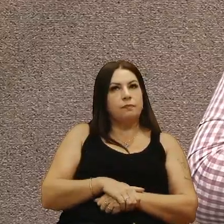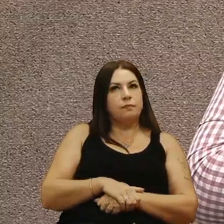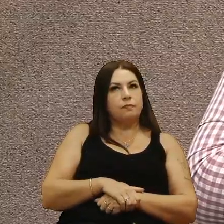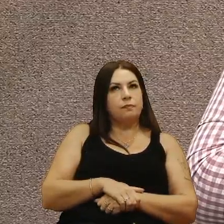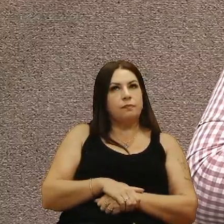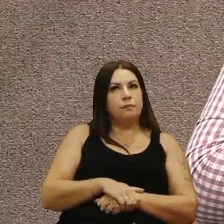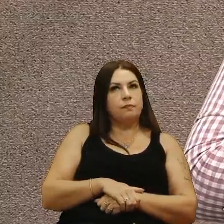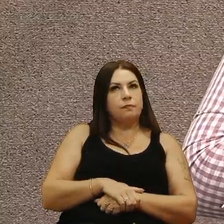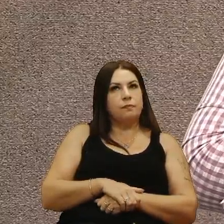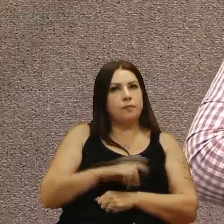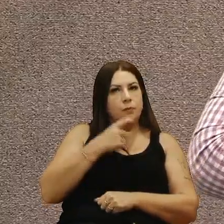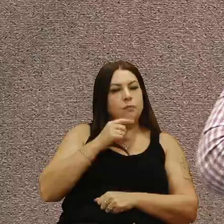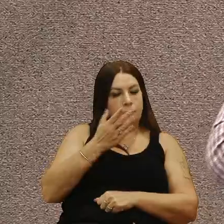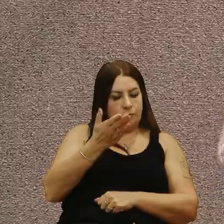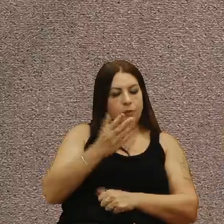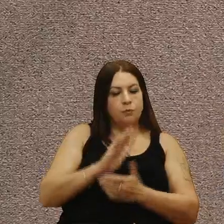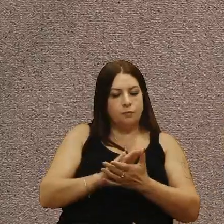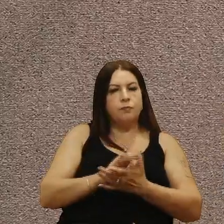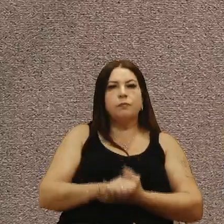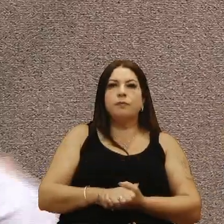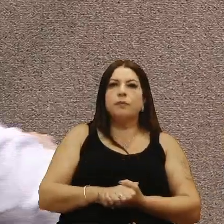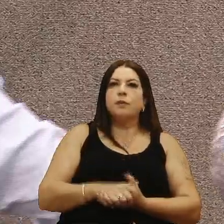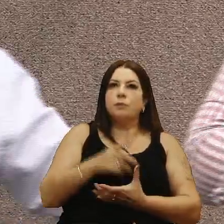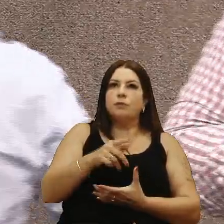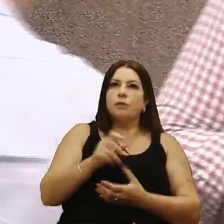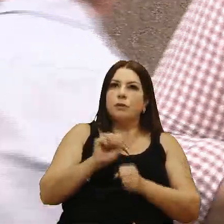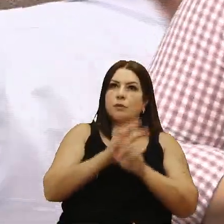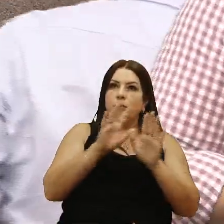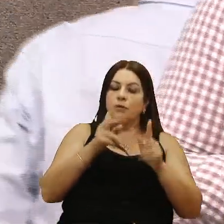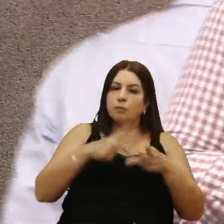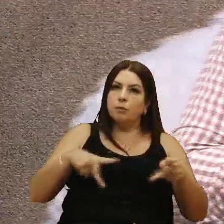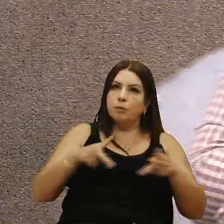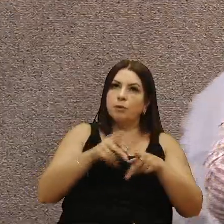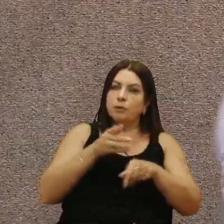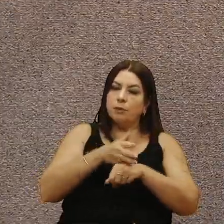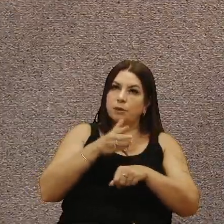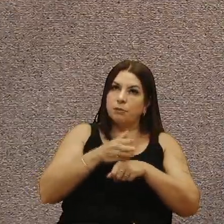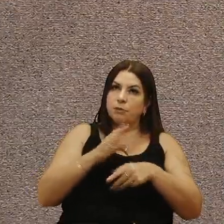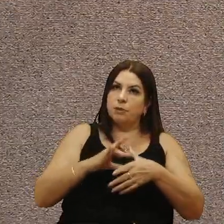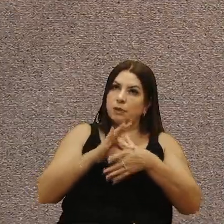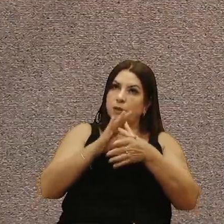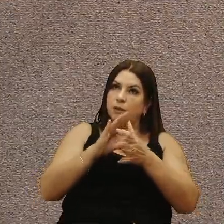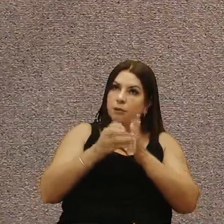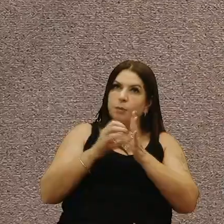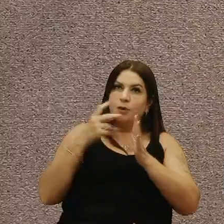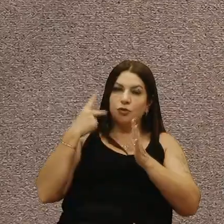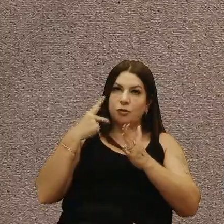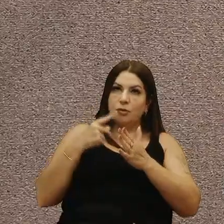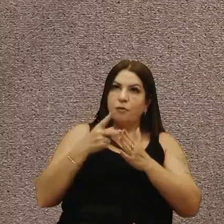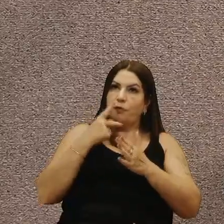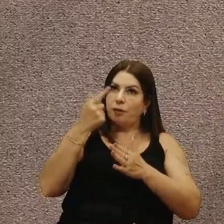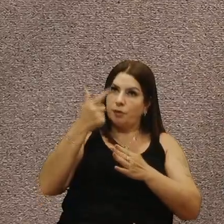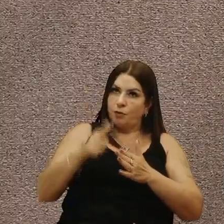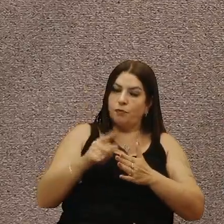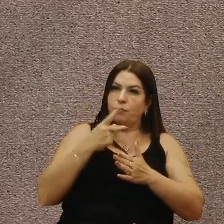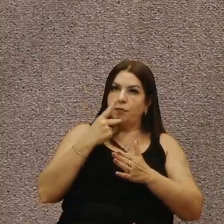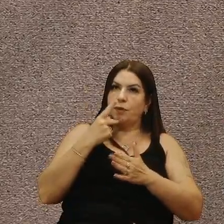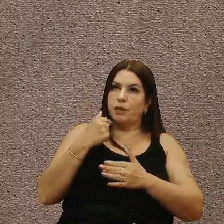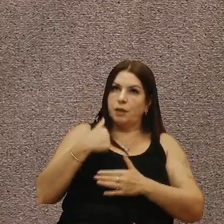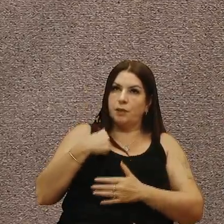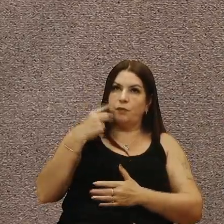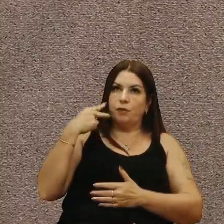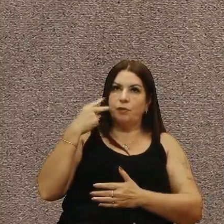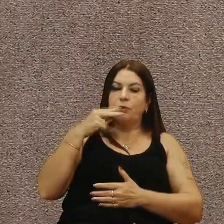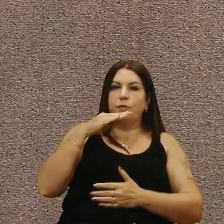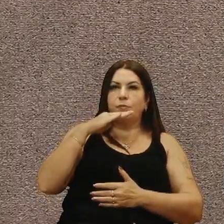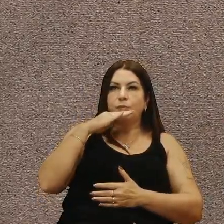sua palavra está mantida, por favor. Então, para deixar claro à população, participa o líder partidário. Como eu vou reiterar o que eu disse, eu, vereador